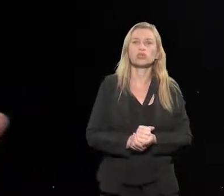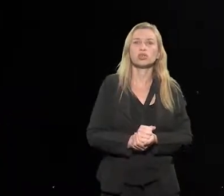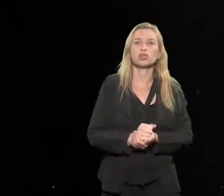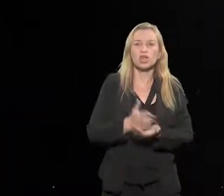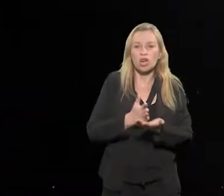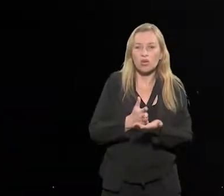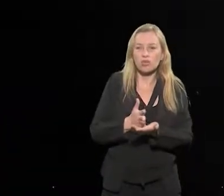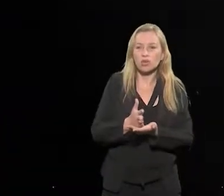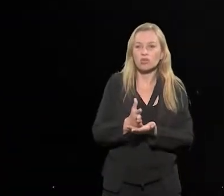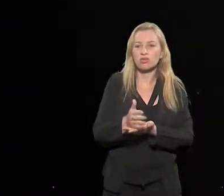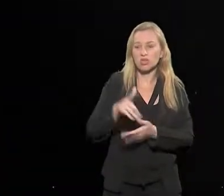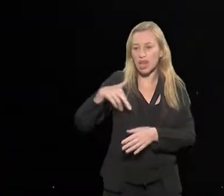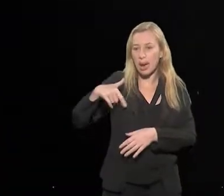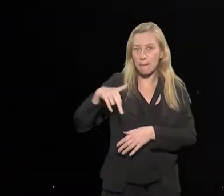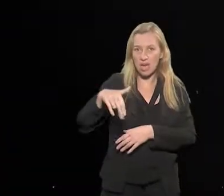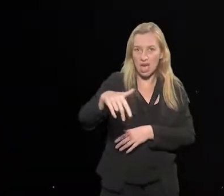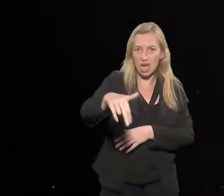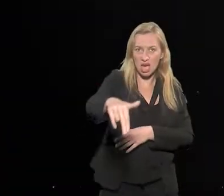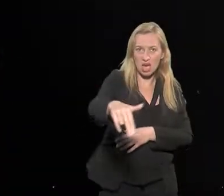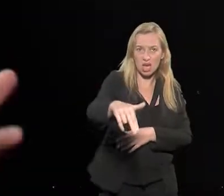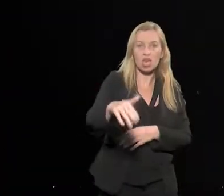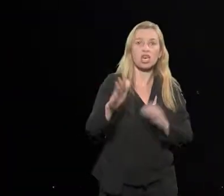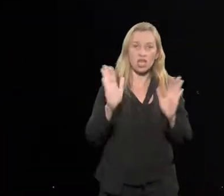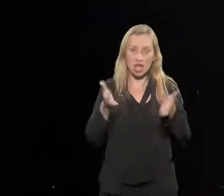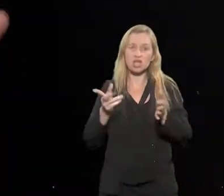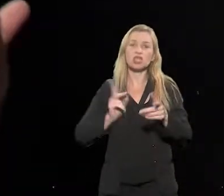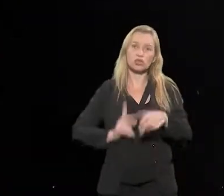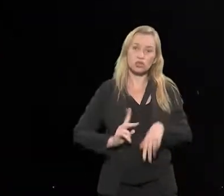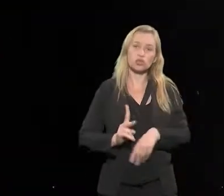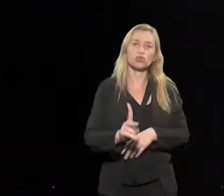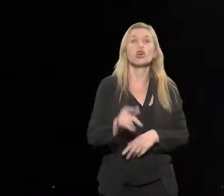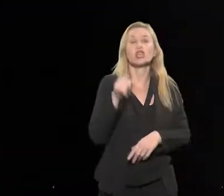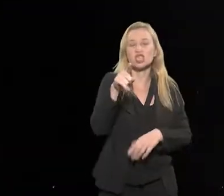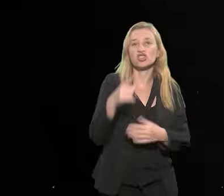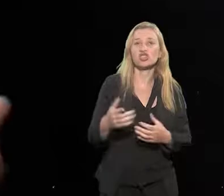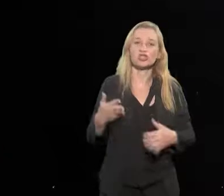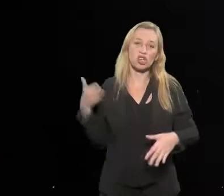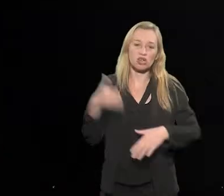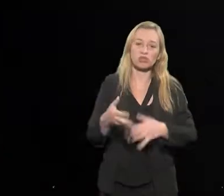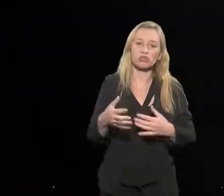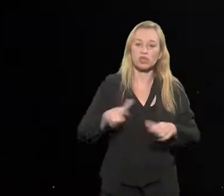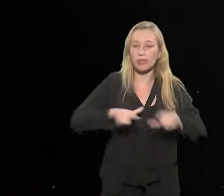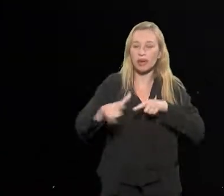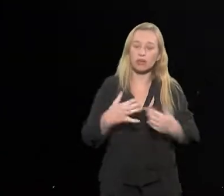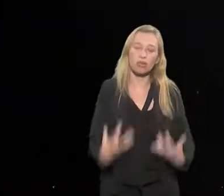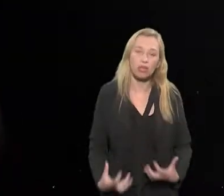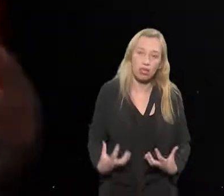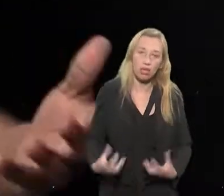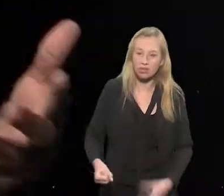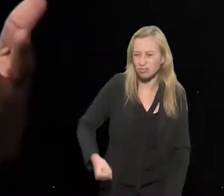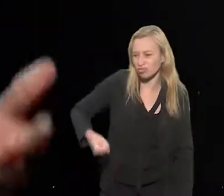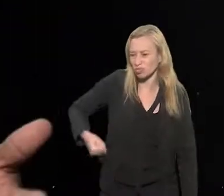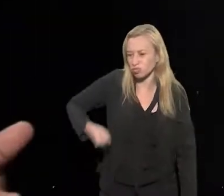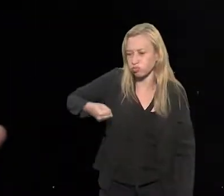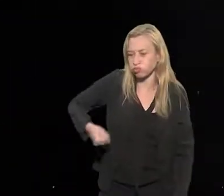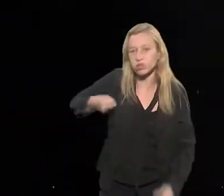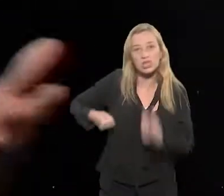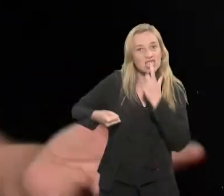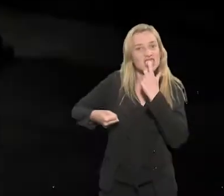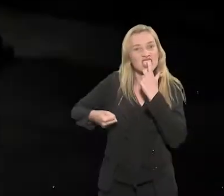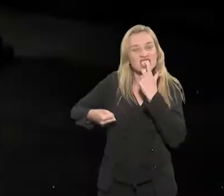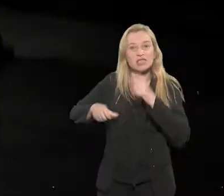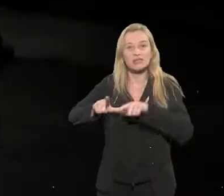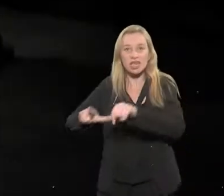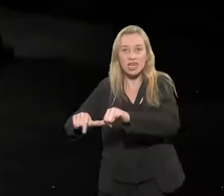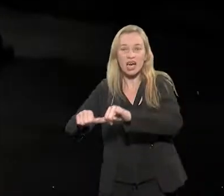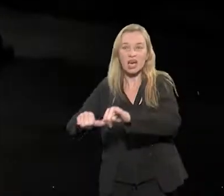se fazia e se faz ainda a pé. Então, assim, às vezes chega do trabalho cansado, com compra, pessoas com